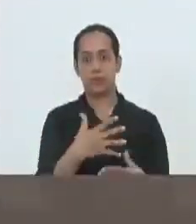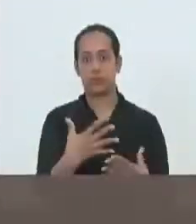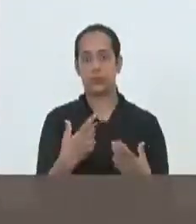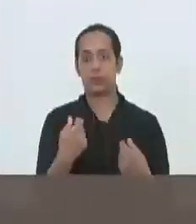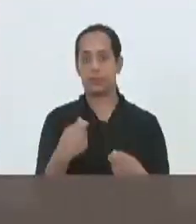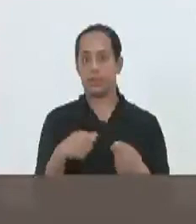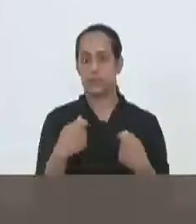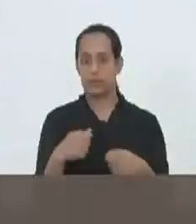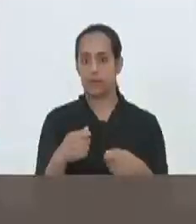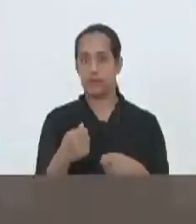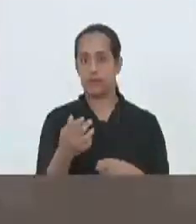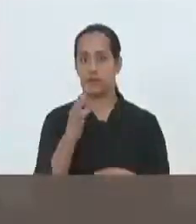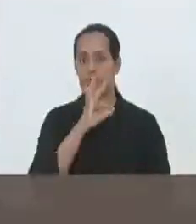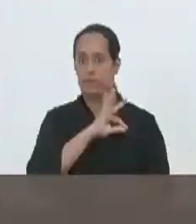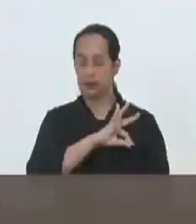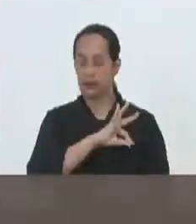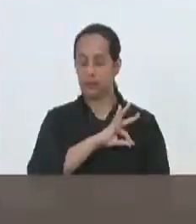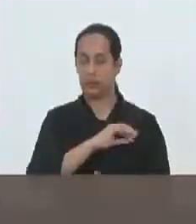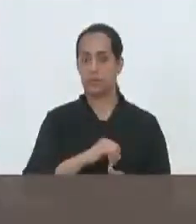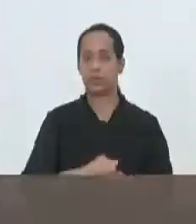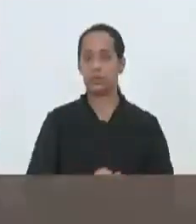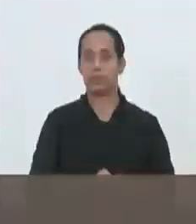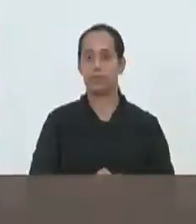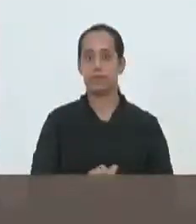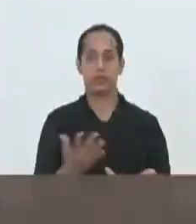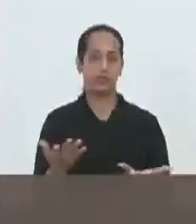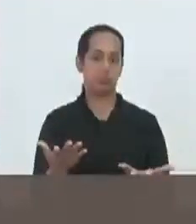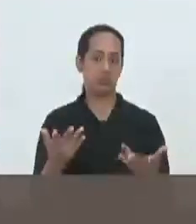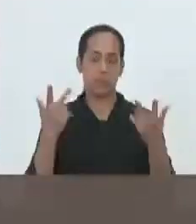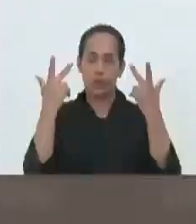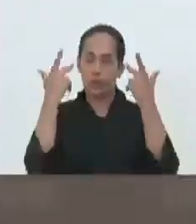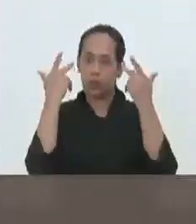deficitário faz parte faz parte